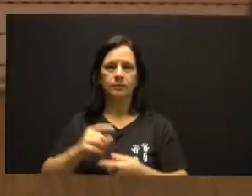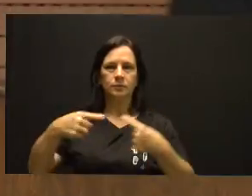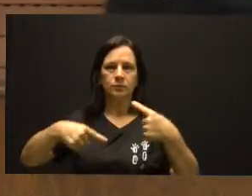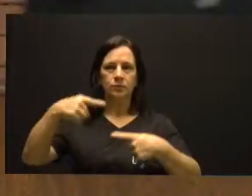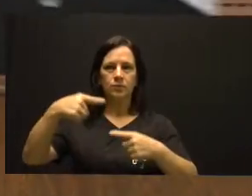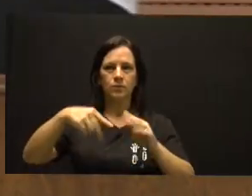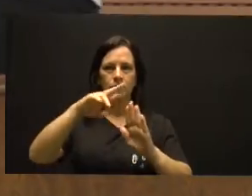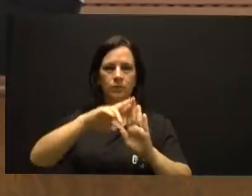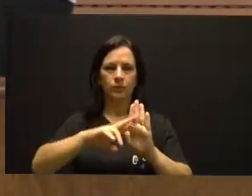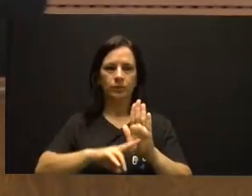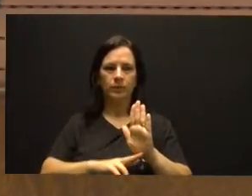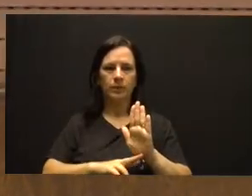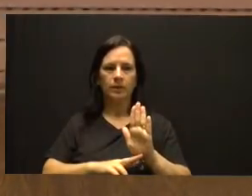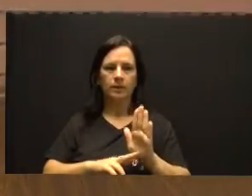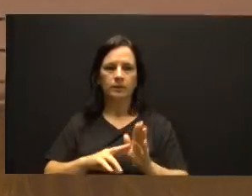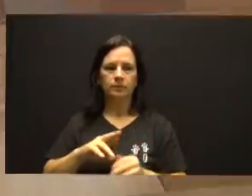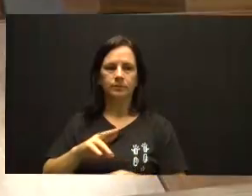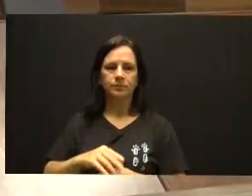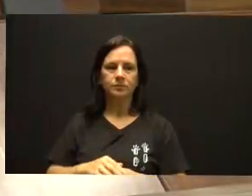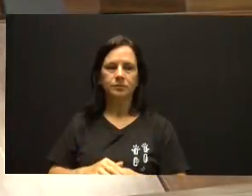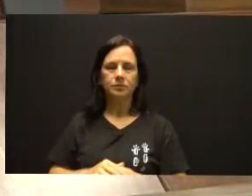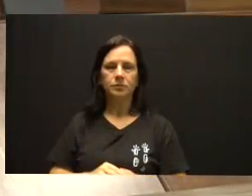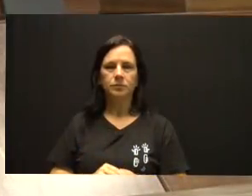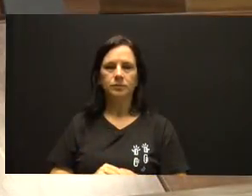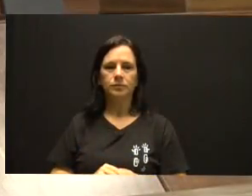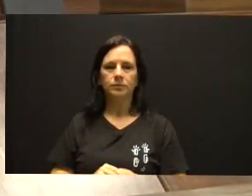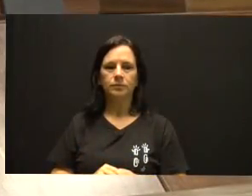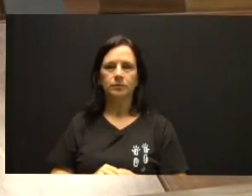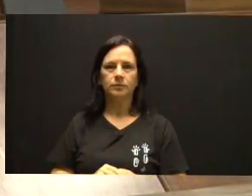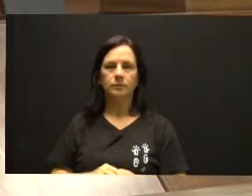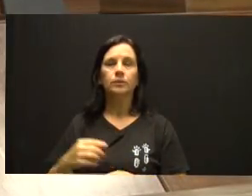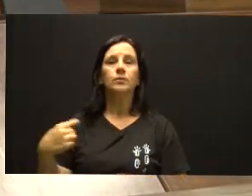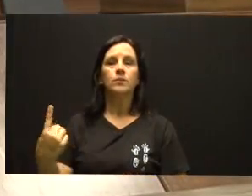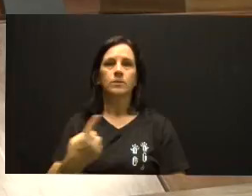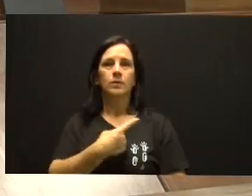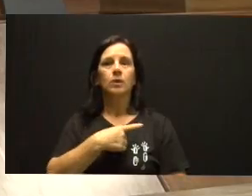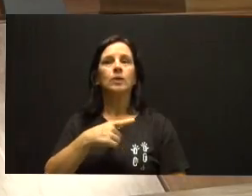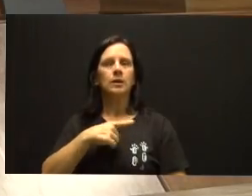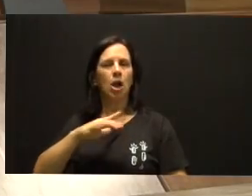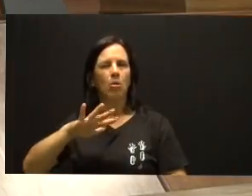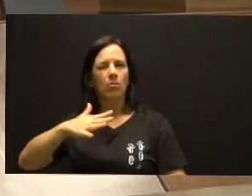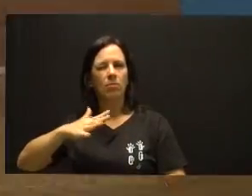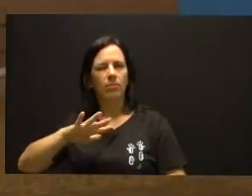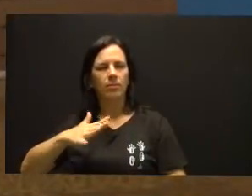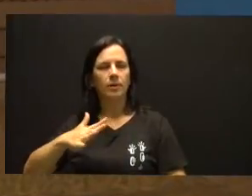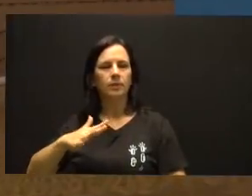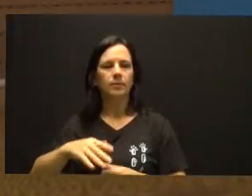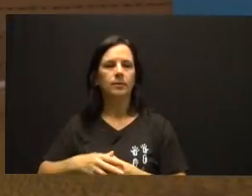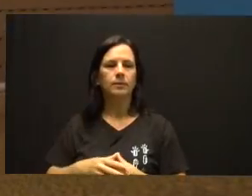palavra, vereadora Érica Versosa. Nós temos aproximadamente